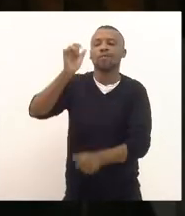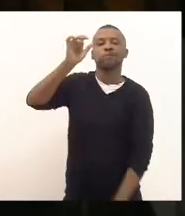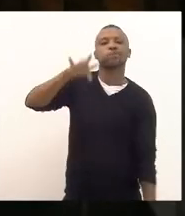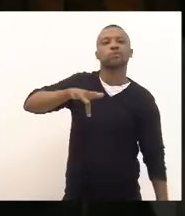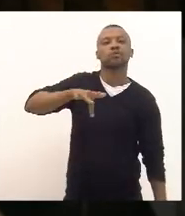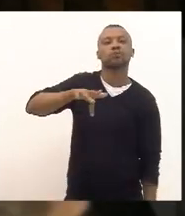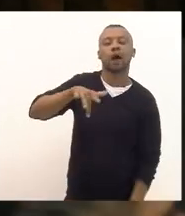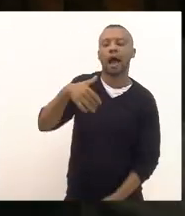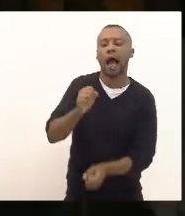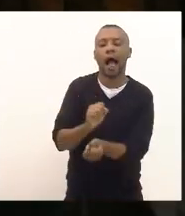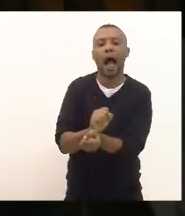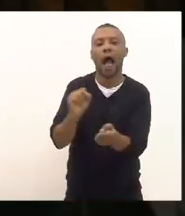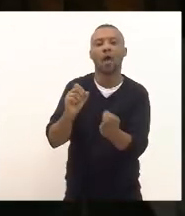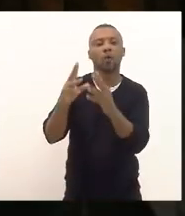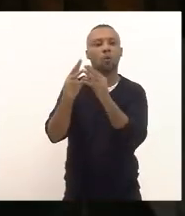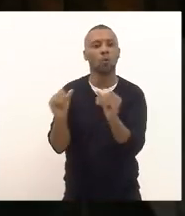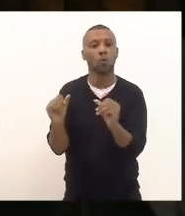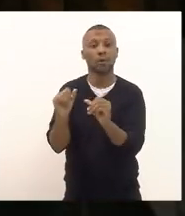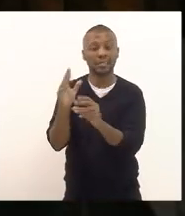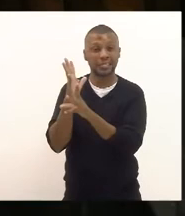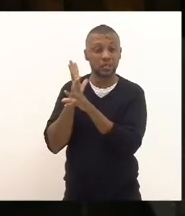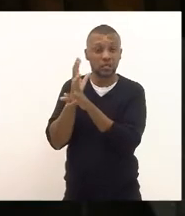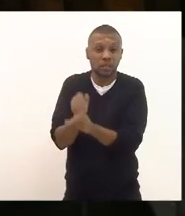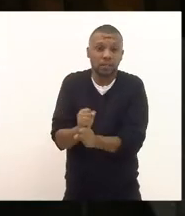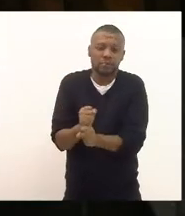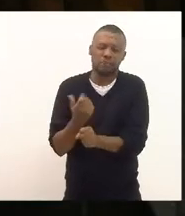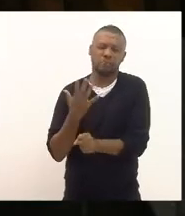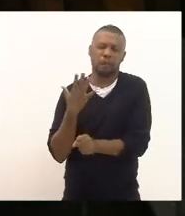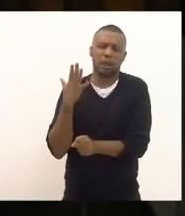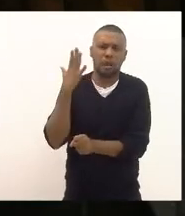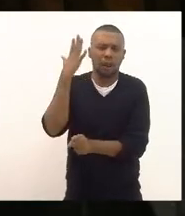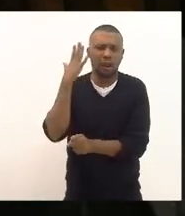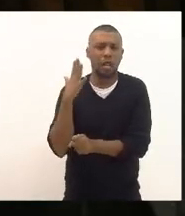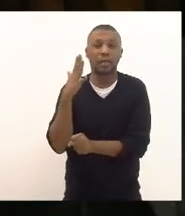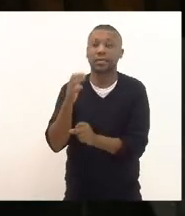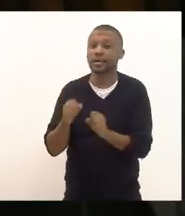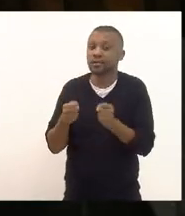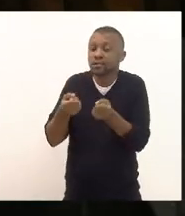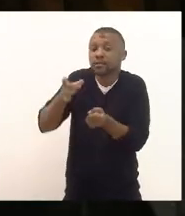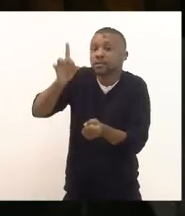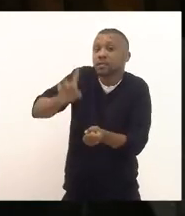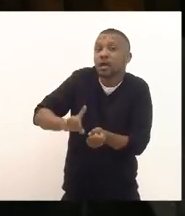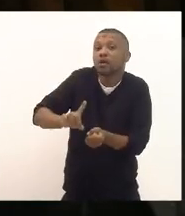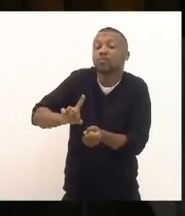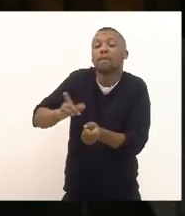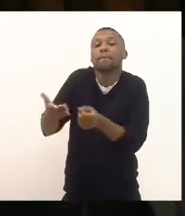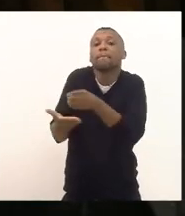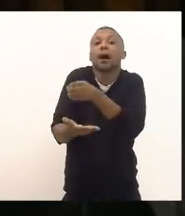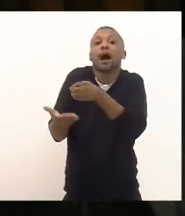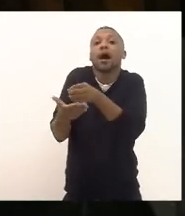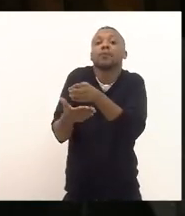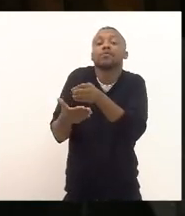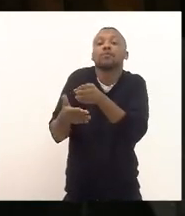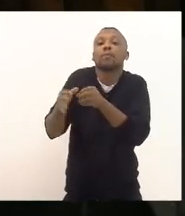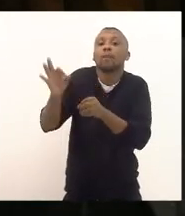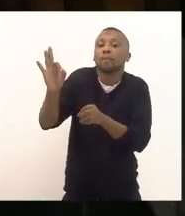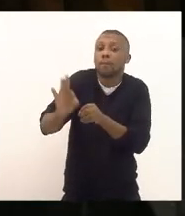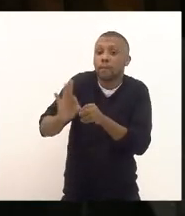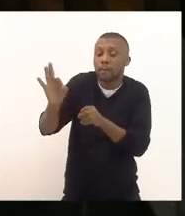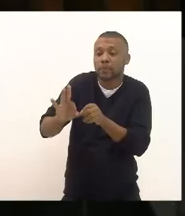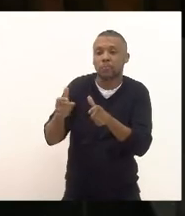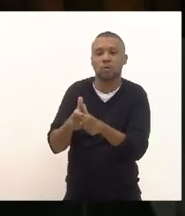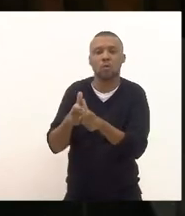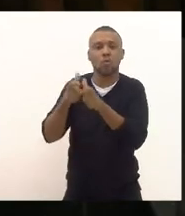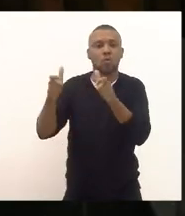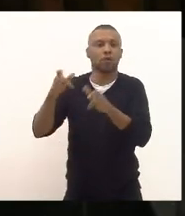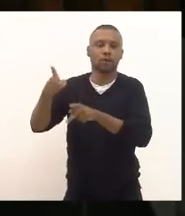historicamente tem muita dificuldade de garantir acesso a direitos básicos por uma parcela enorme da